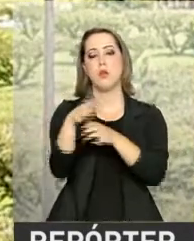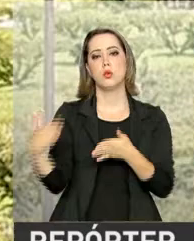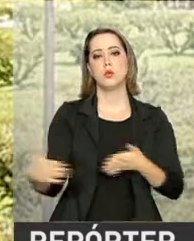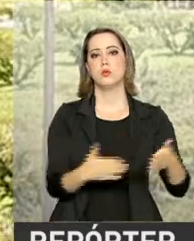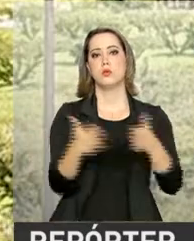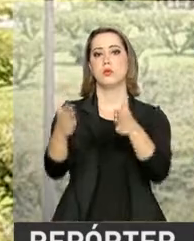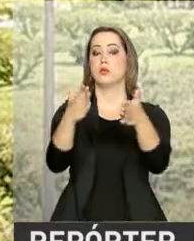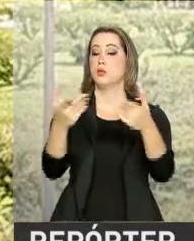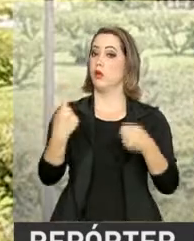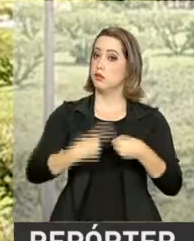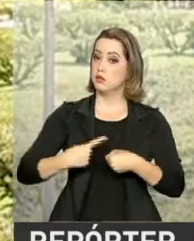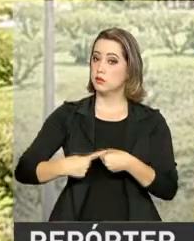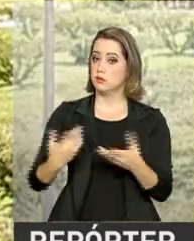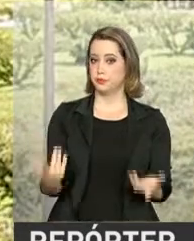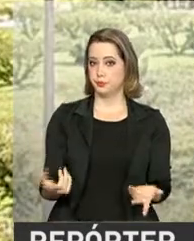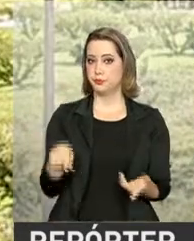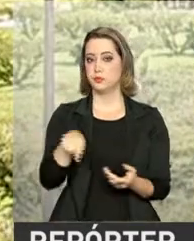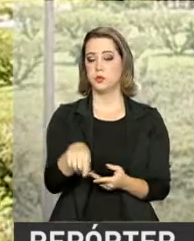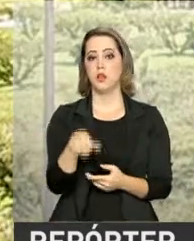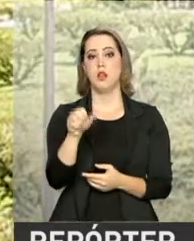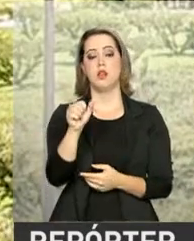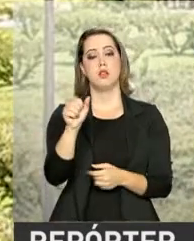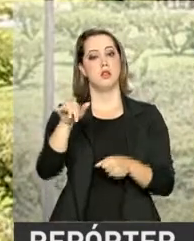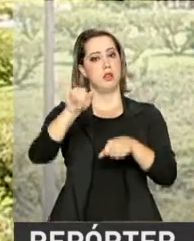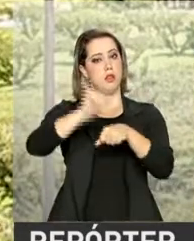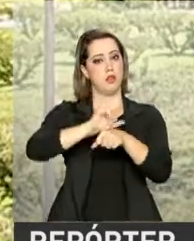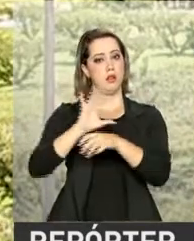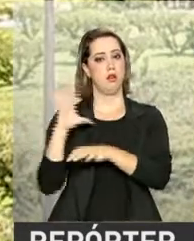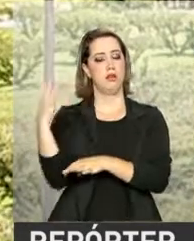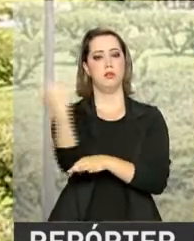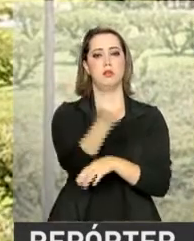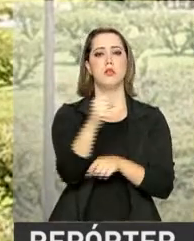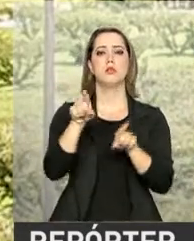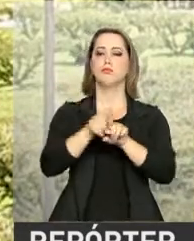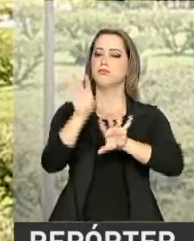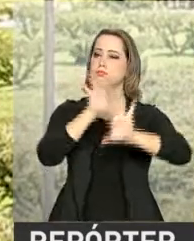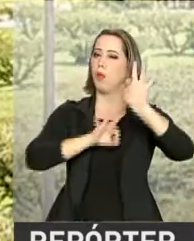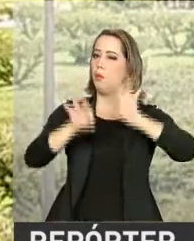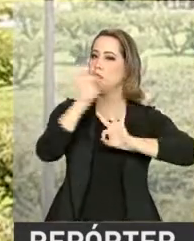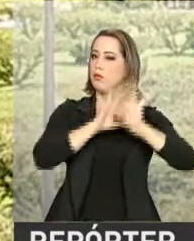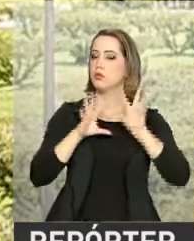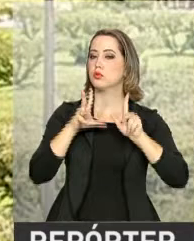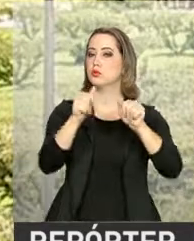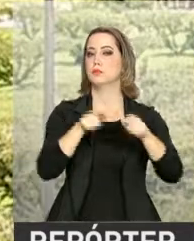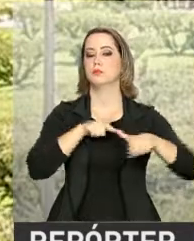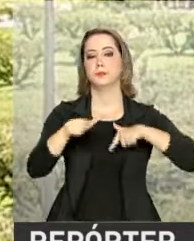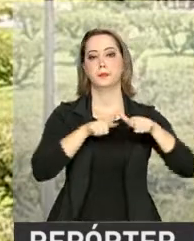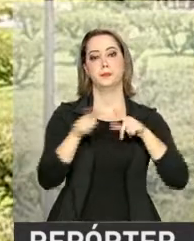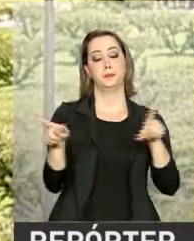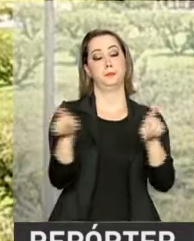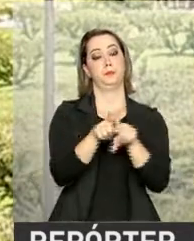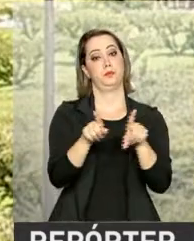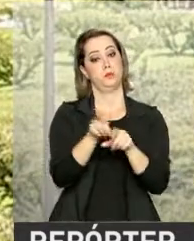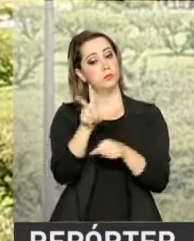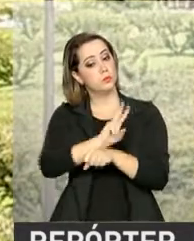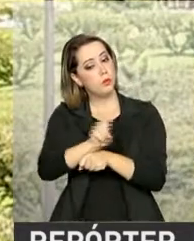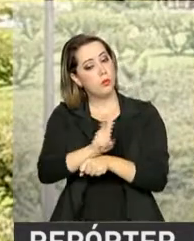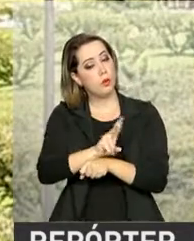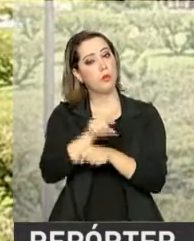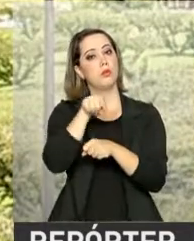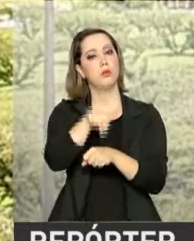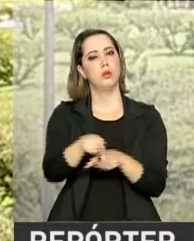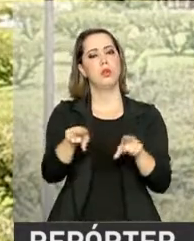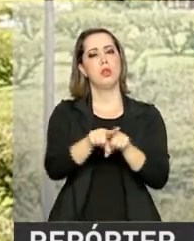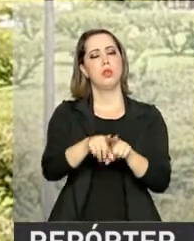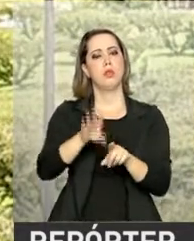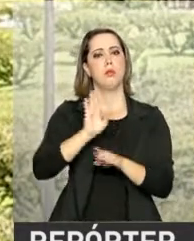urbanas em aracaju as ações ainda estão em fase de planejamento mas além das ações ostensivas os militares